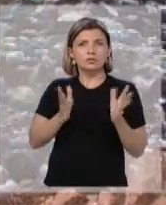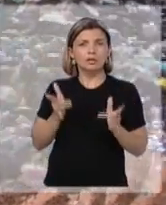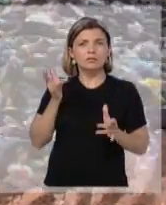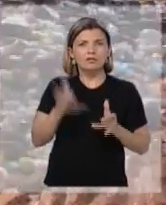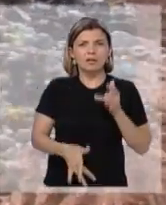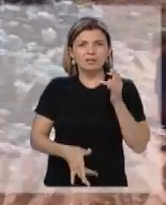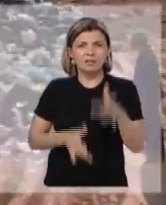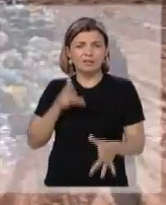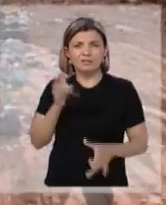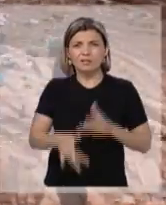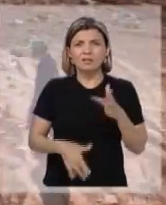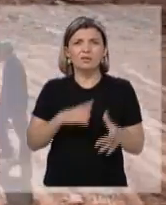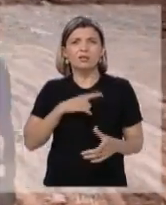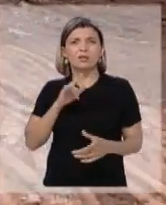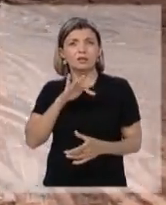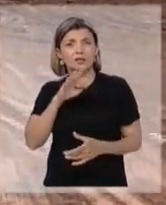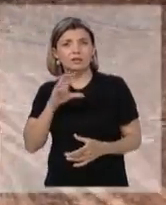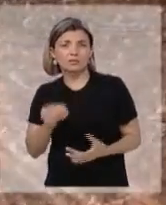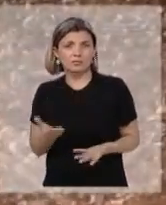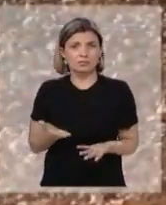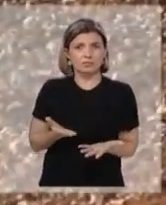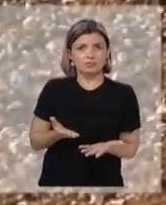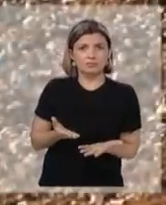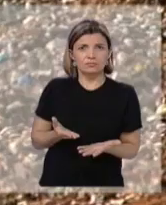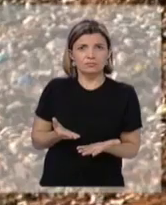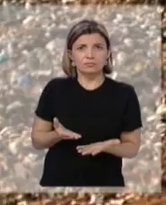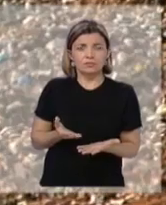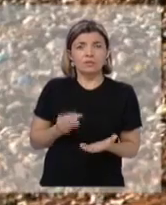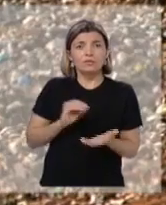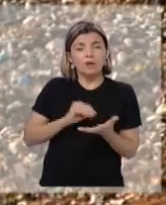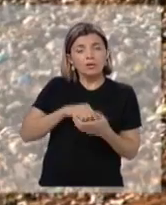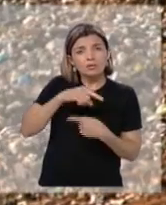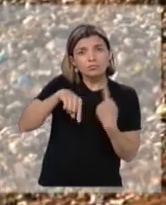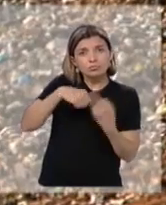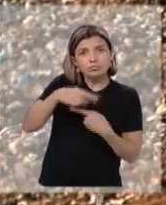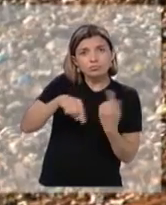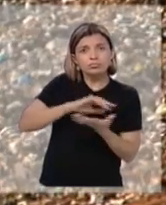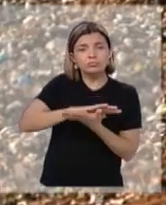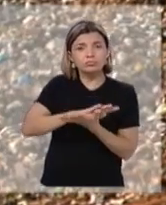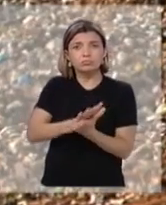grandes quantidades de resíduos que contêm energia não aproveitável.